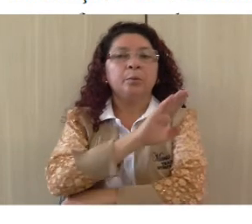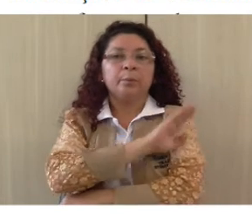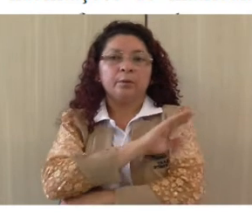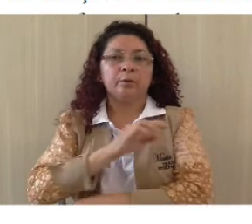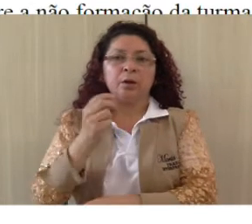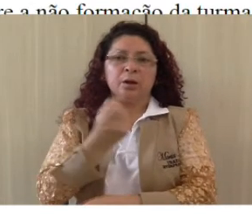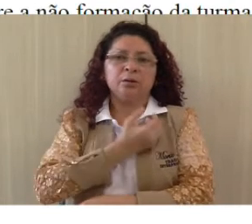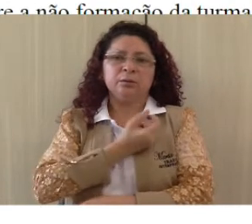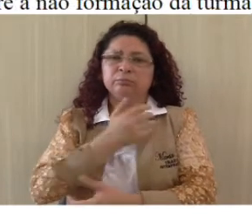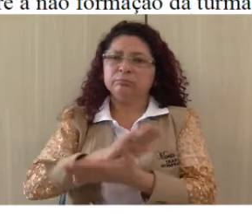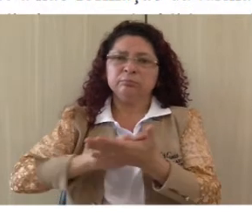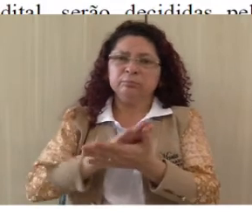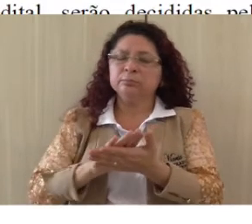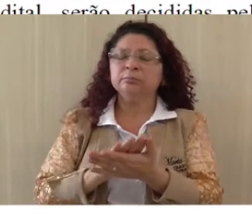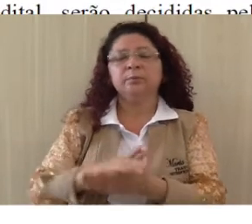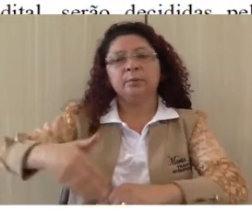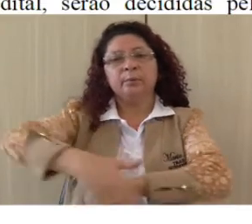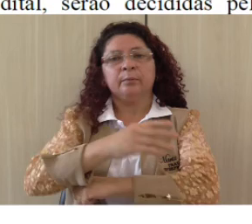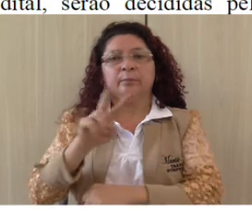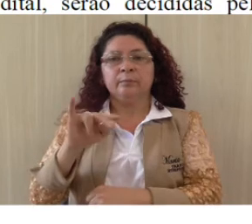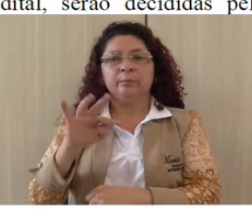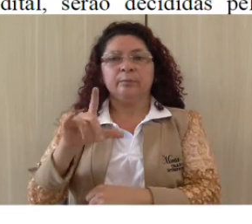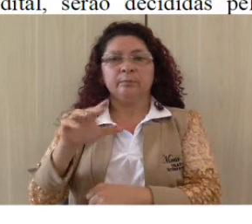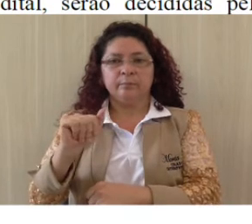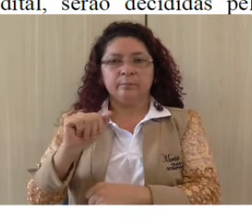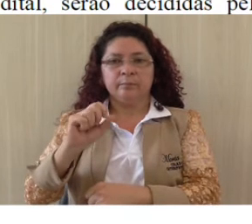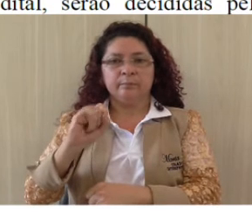sem número, bairro Vila Sinhá, CEP